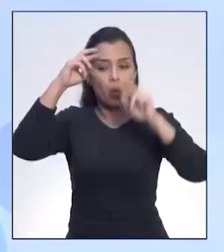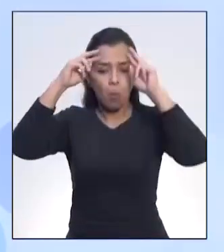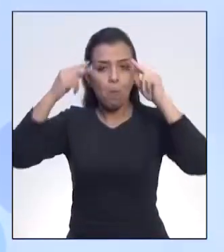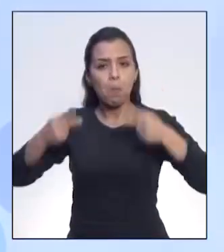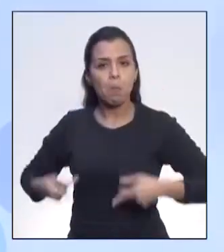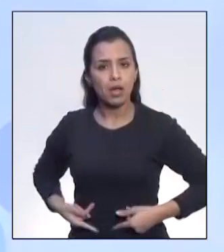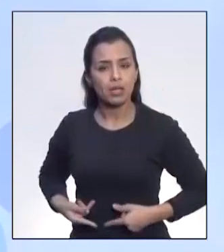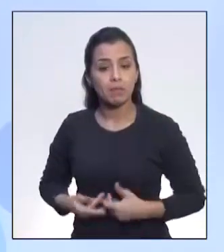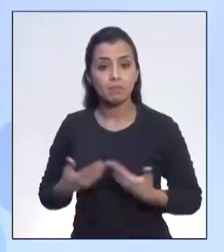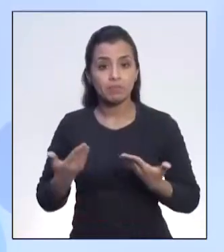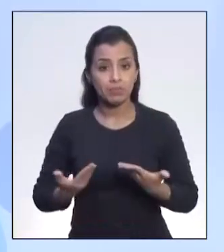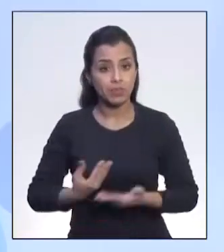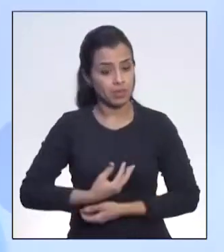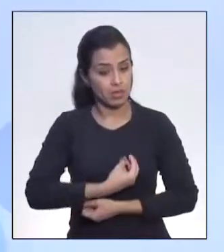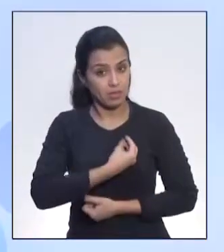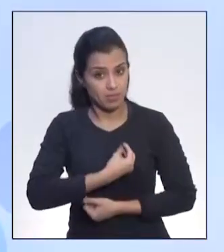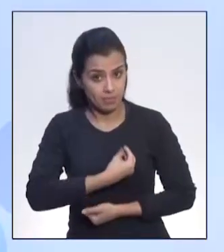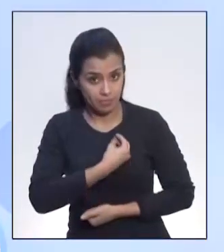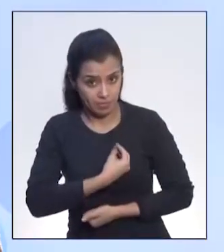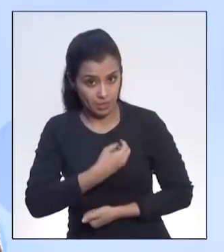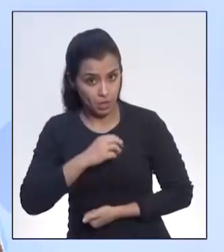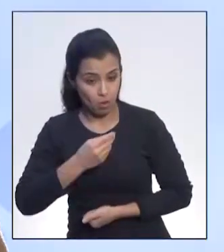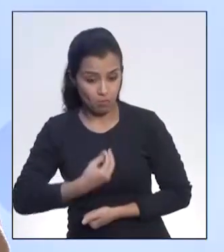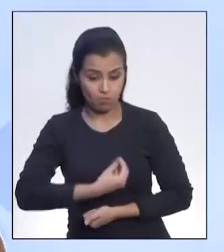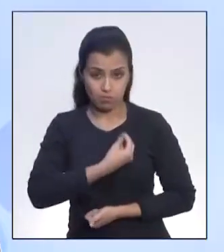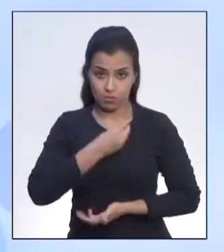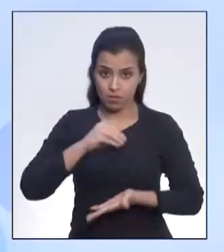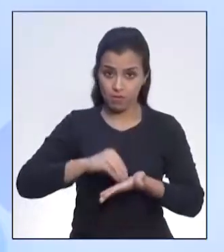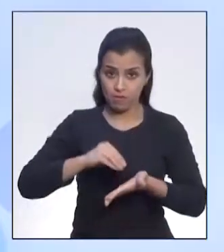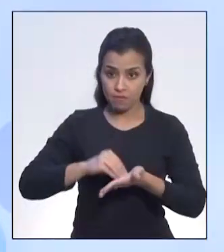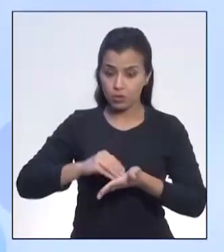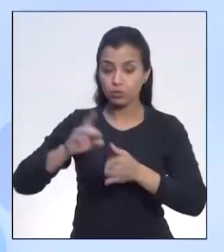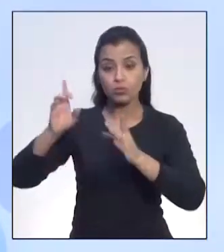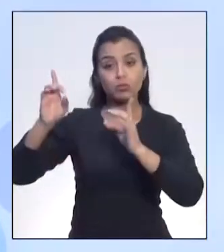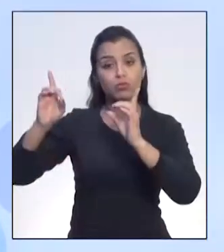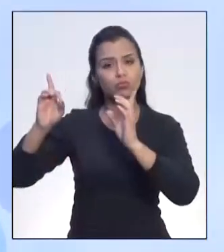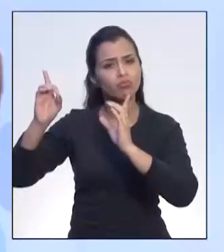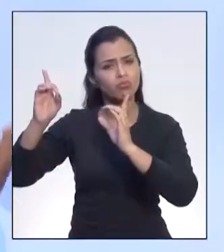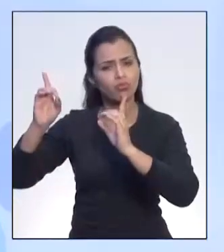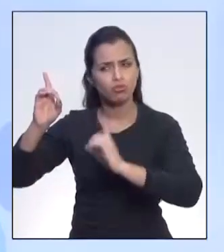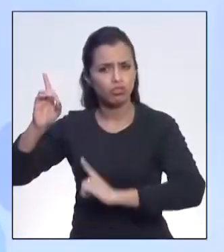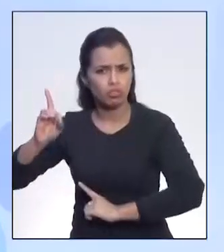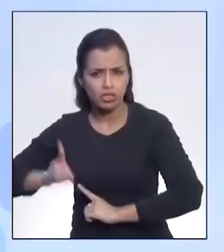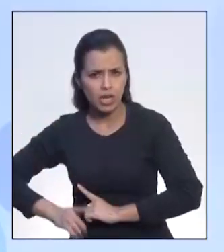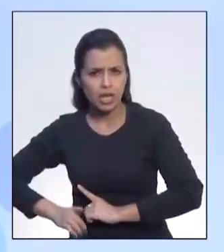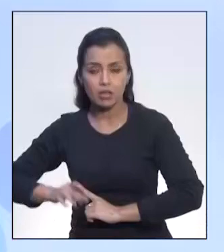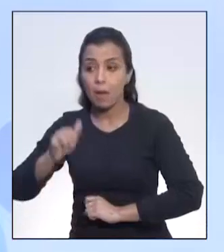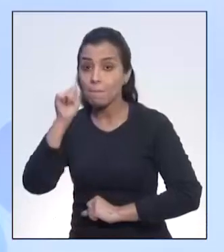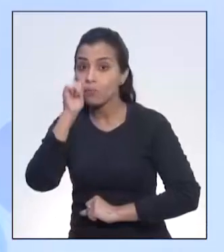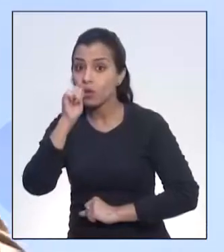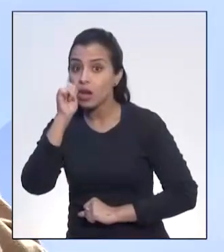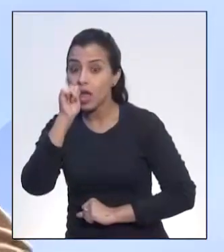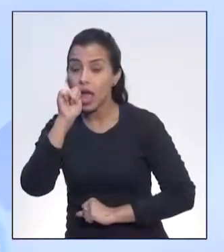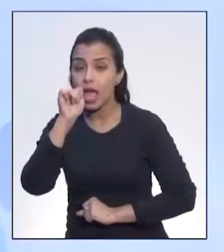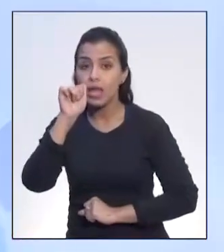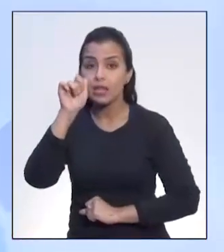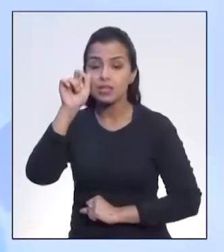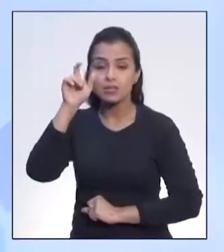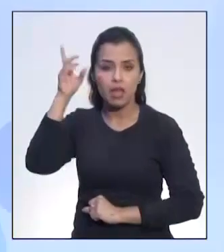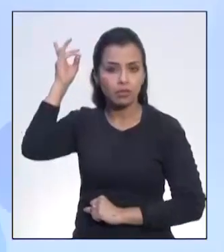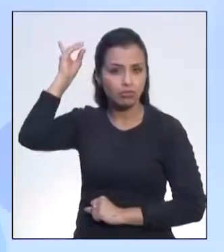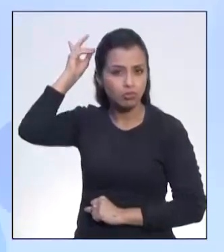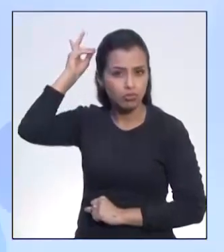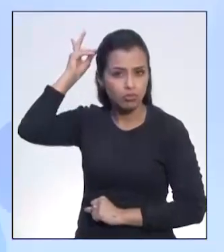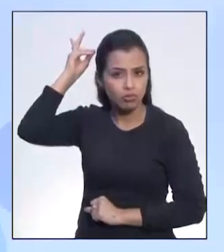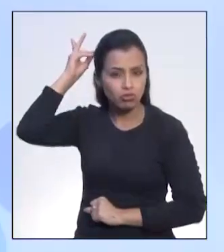a existência ou inexistência de direitos para mulheres, indígenas, negros, nas